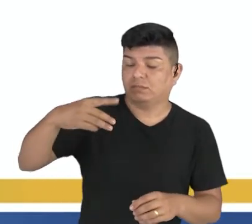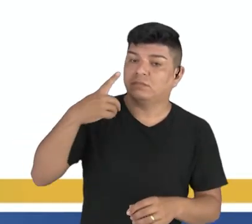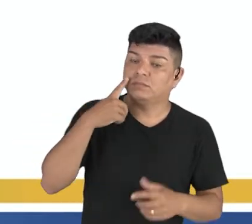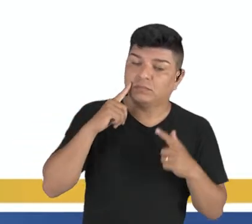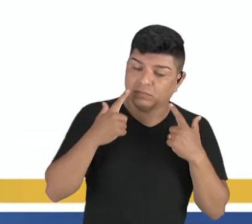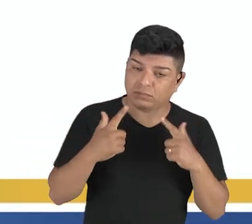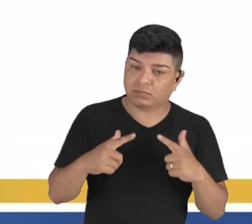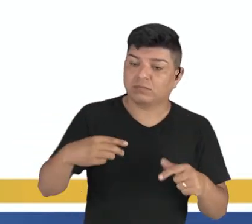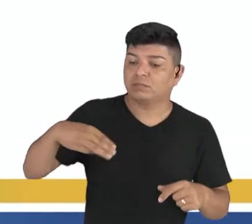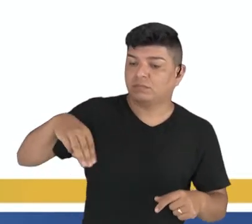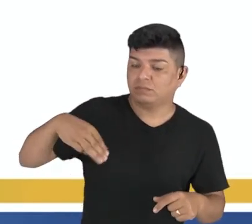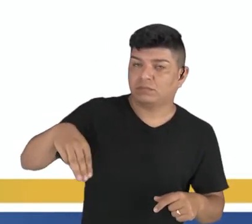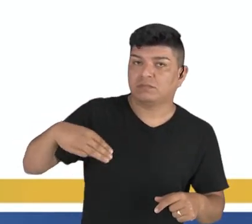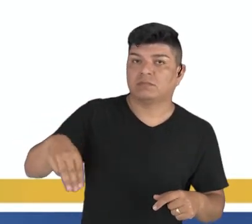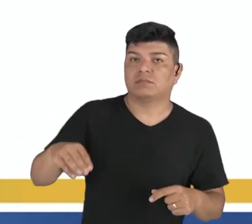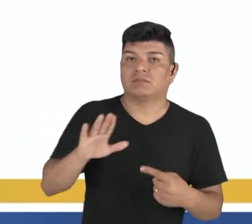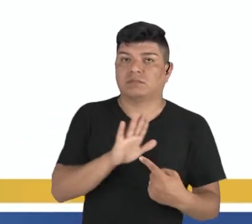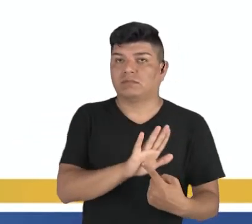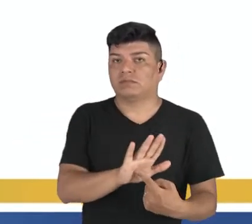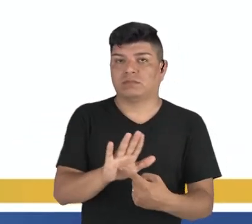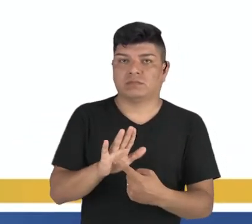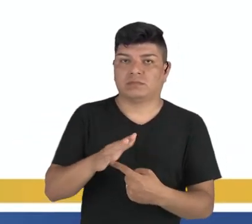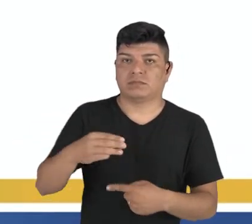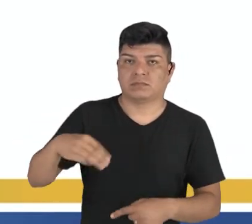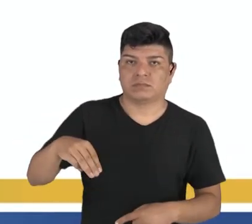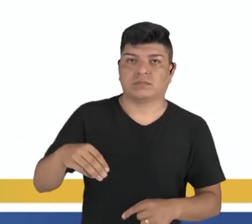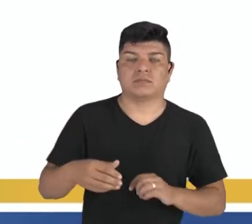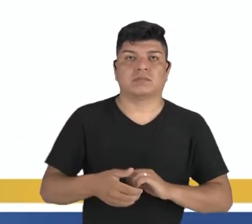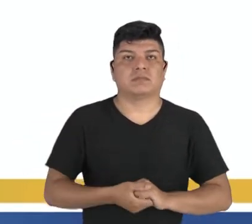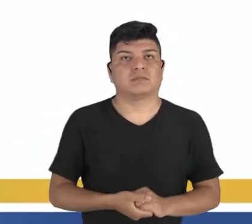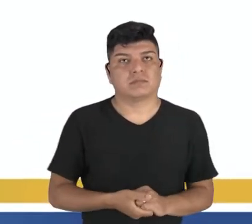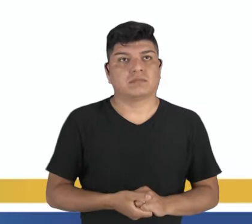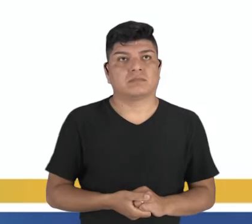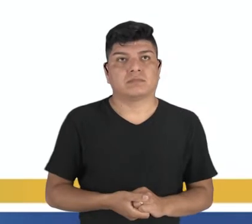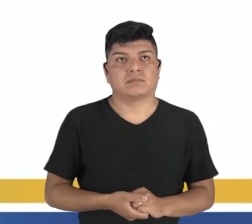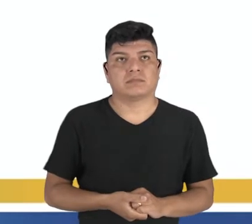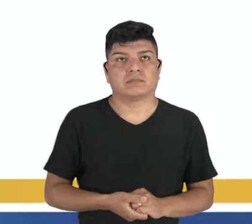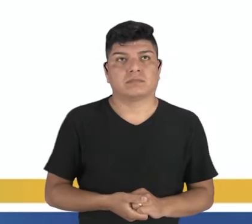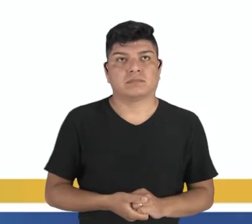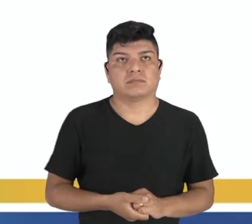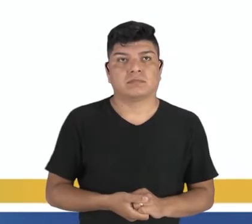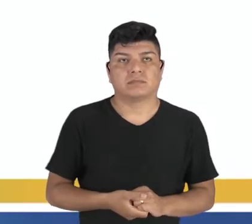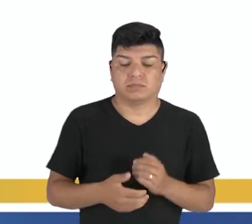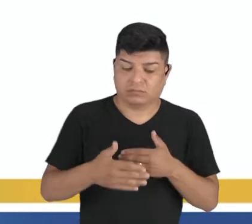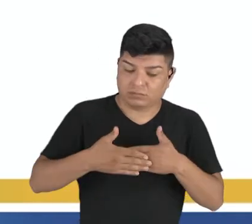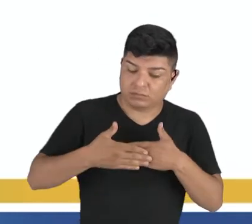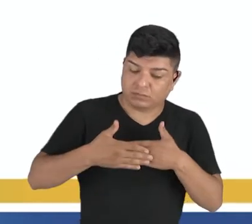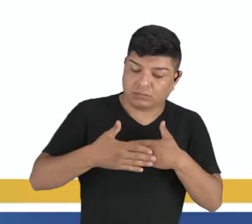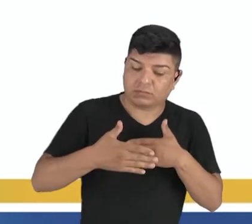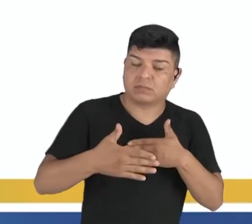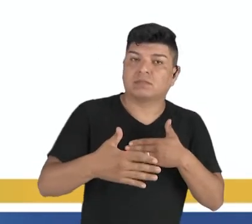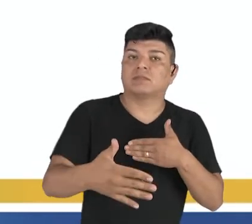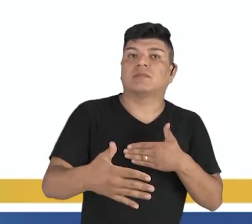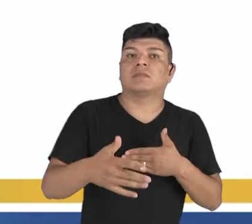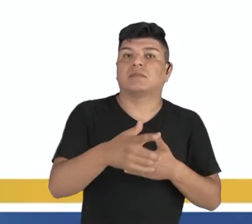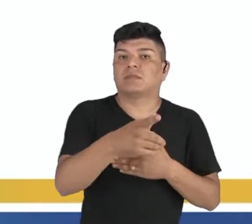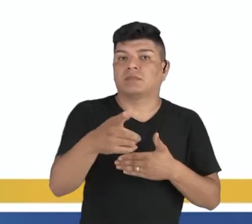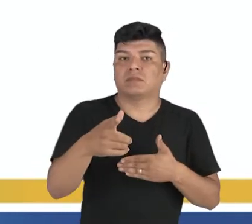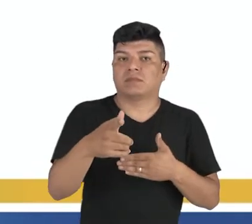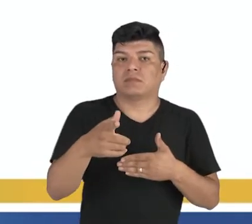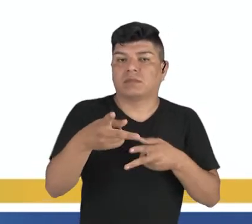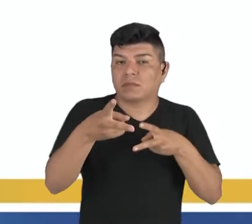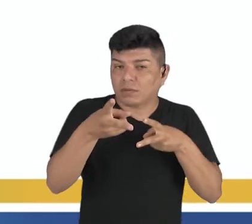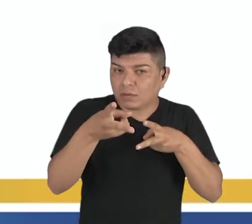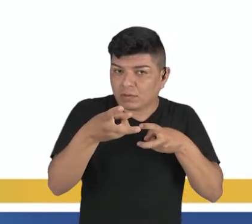expressa através de expressões algébricas. Então, A partir desse momento, vocês